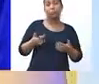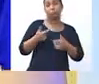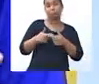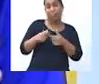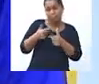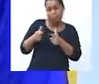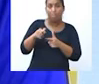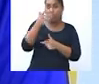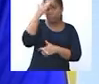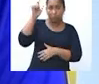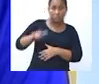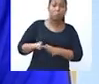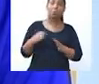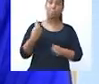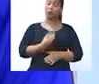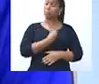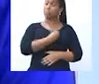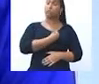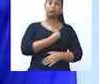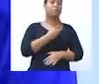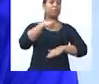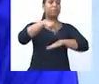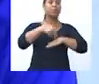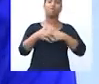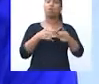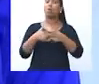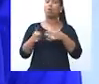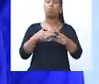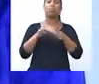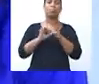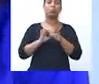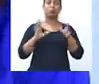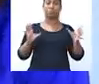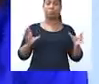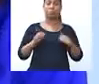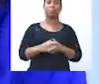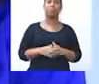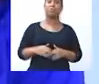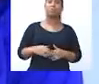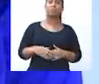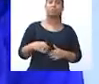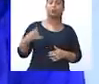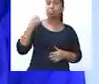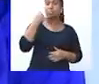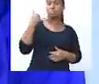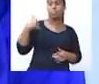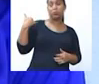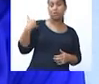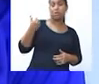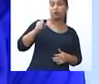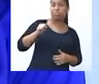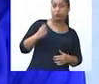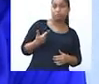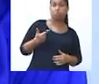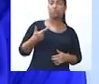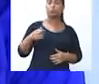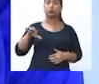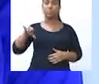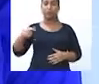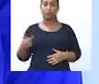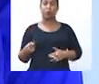tem que ter liberdade de estar onde o coração mandar. Eu não lembro se foi em 82 ou em 92, que a Barbie, tinha